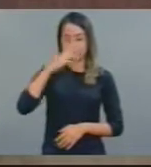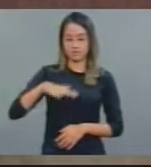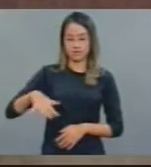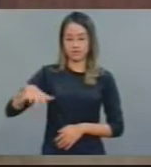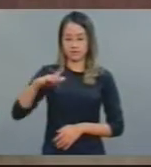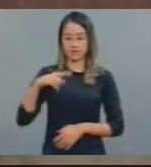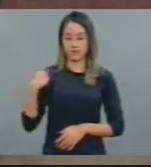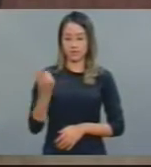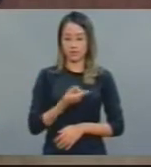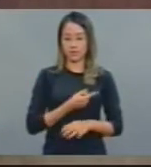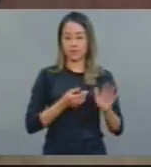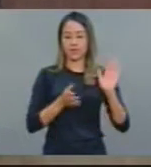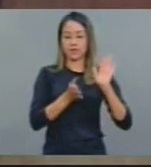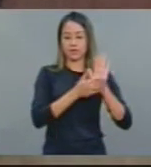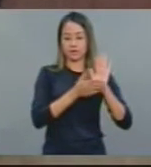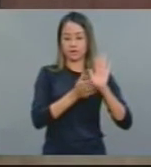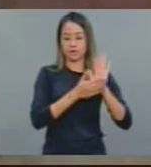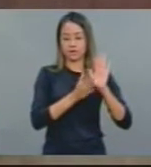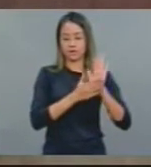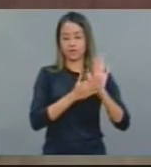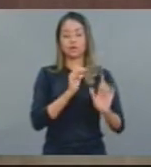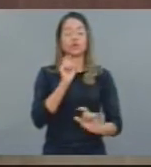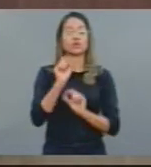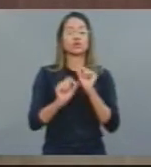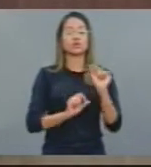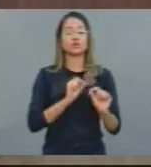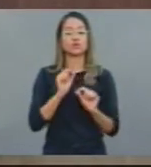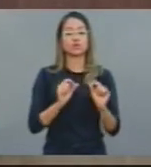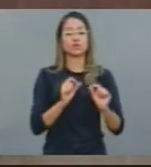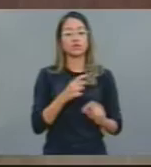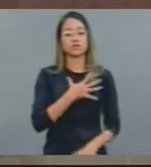estamos propondo a inclusão dos filhos dependentes,